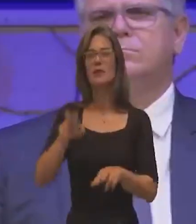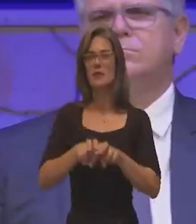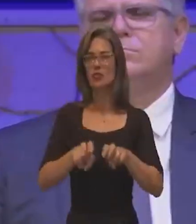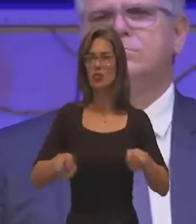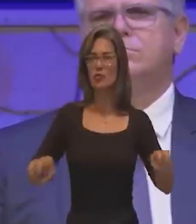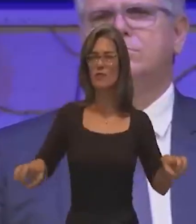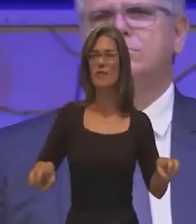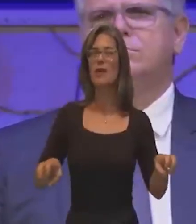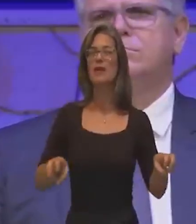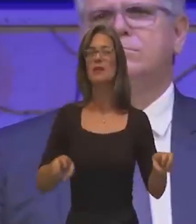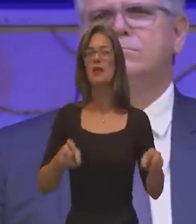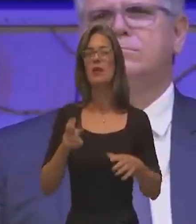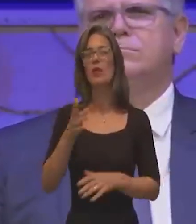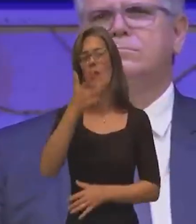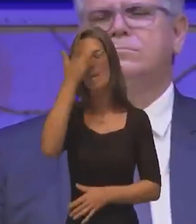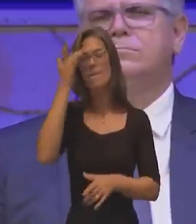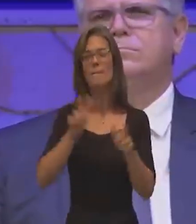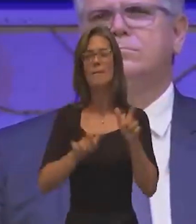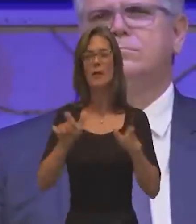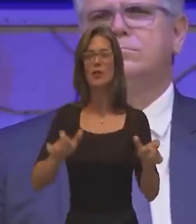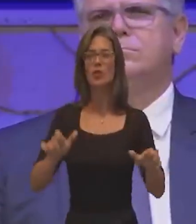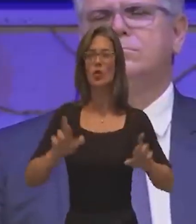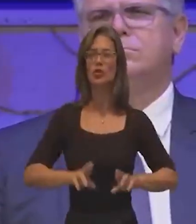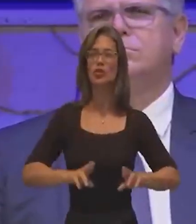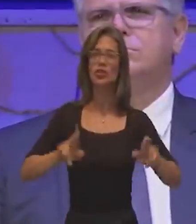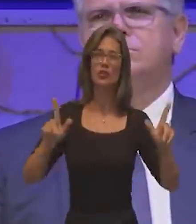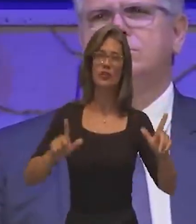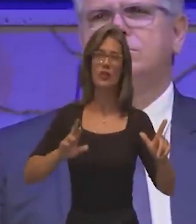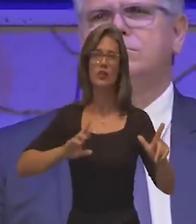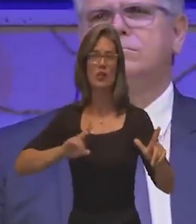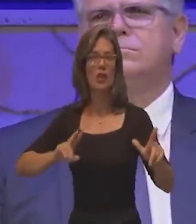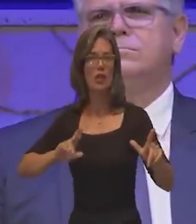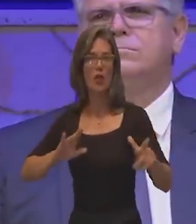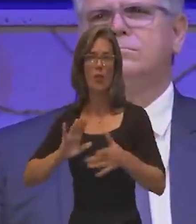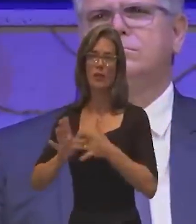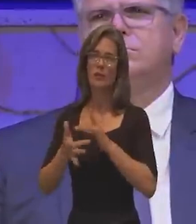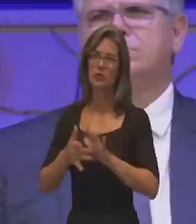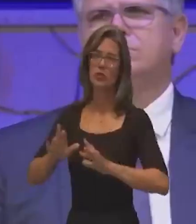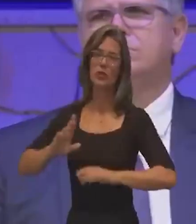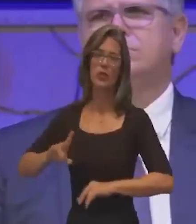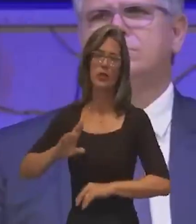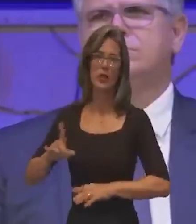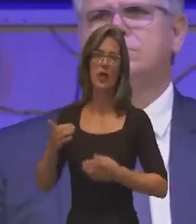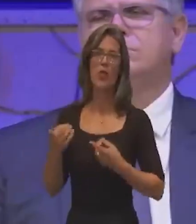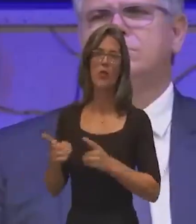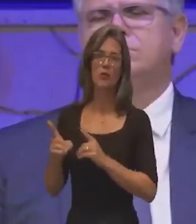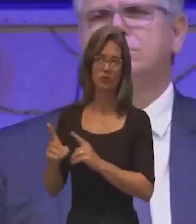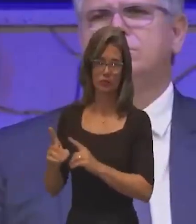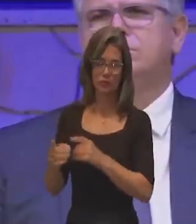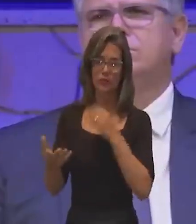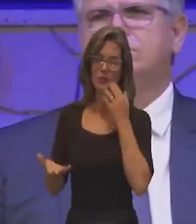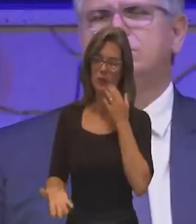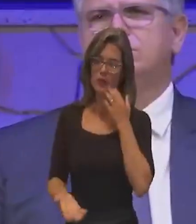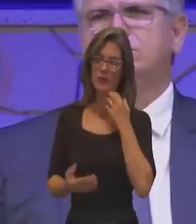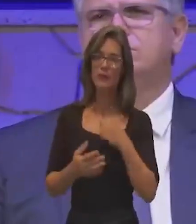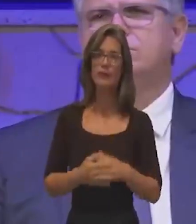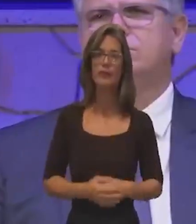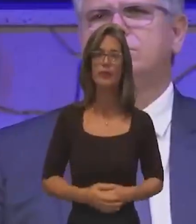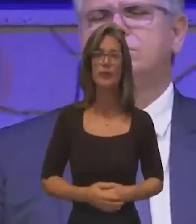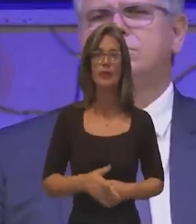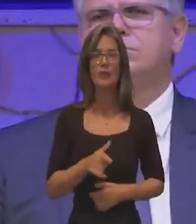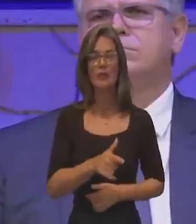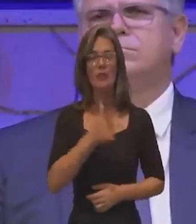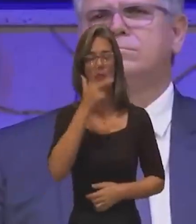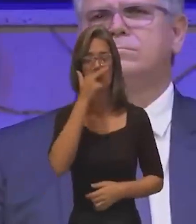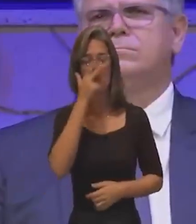virá. Porque o Deus que é amor é o Deus também da justiça. Portanto, o